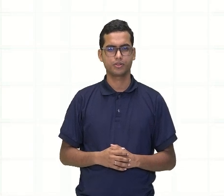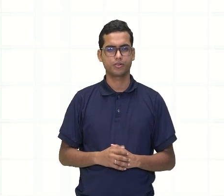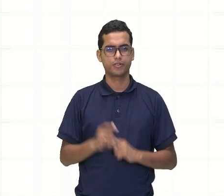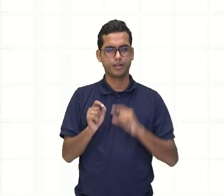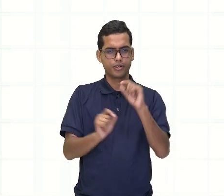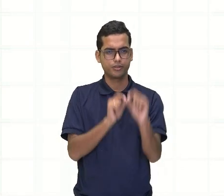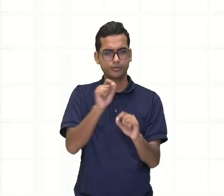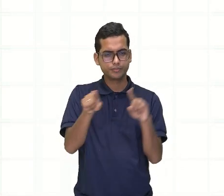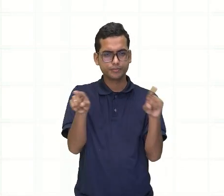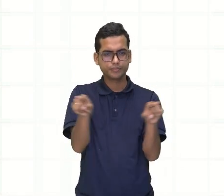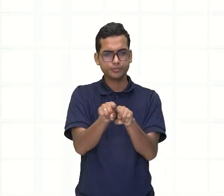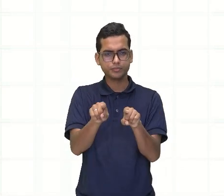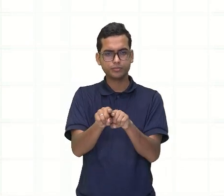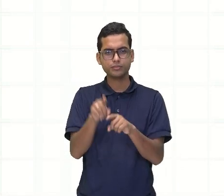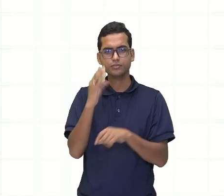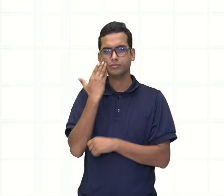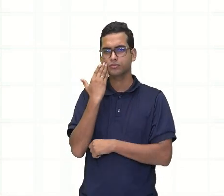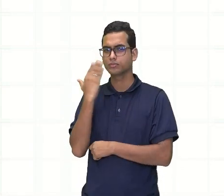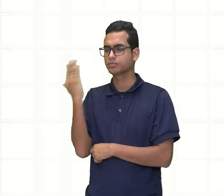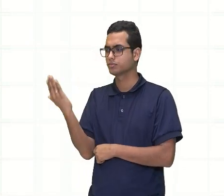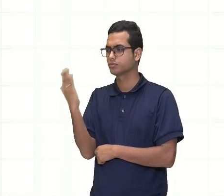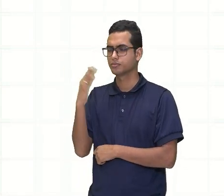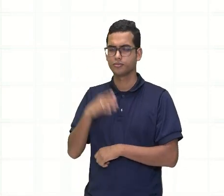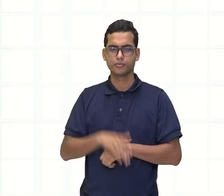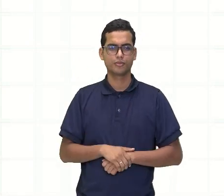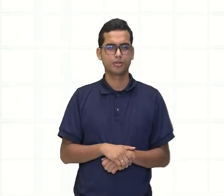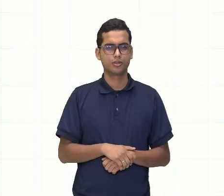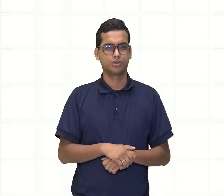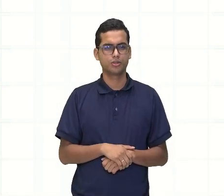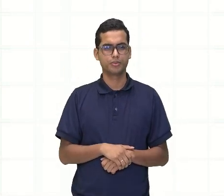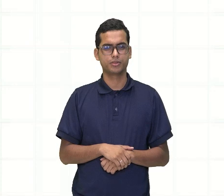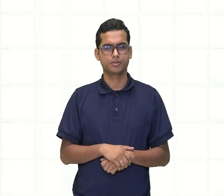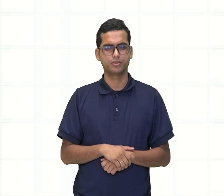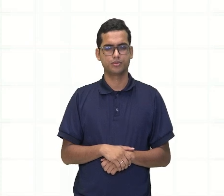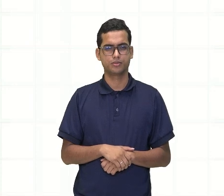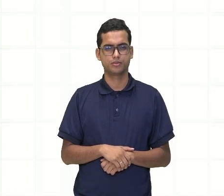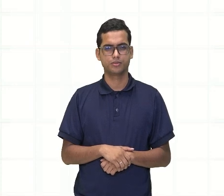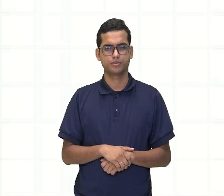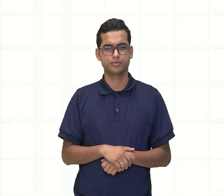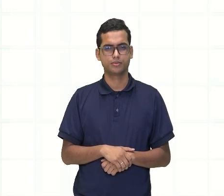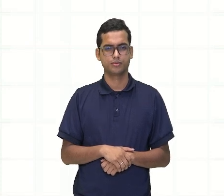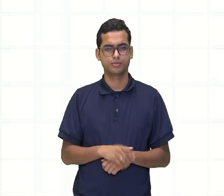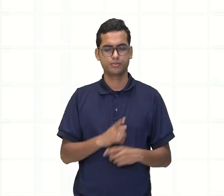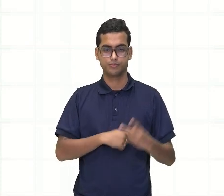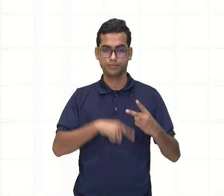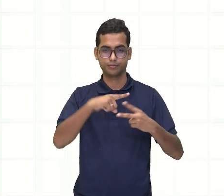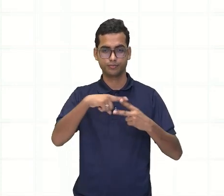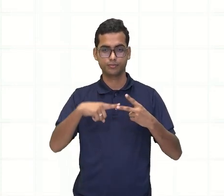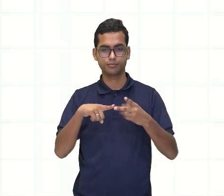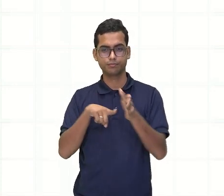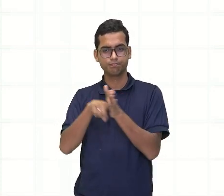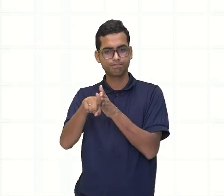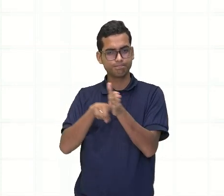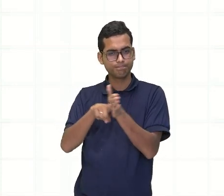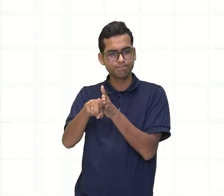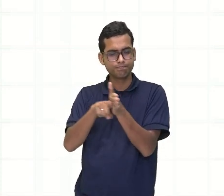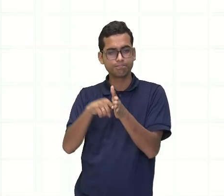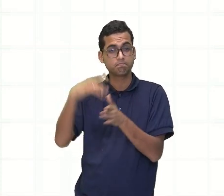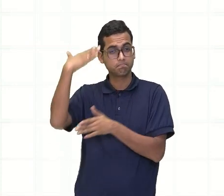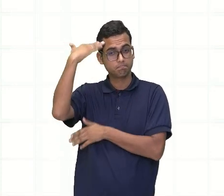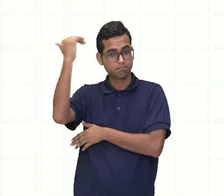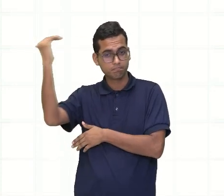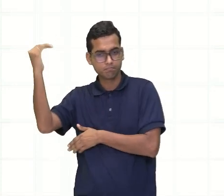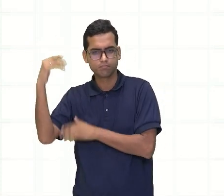nós vemos aqui na imagem, né? Dois grandes pesquisadores, não, quer dizer,